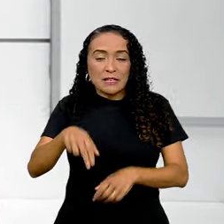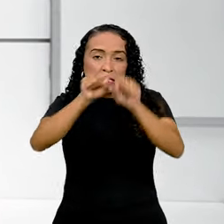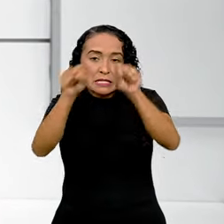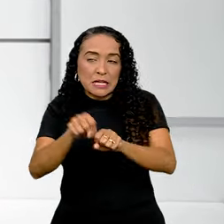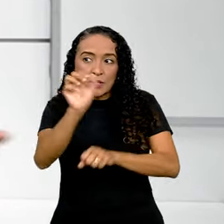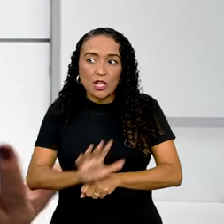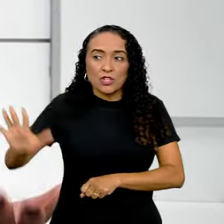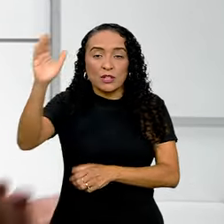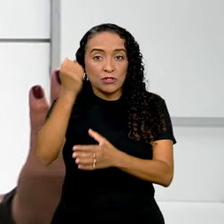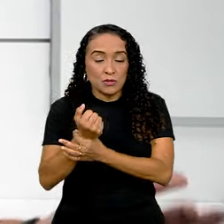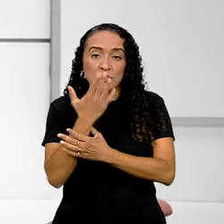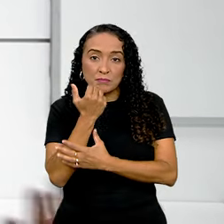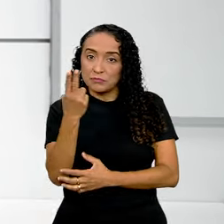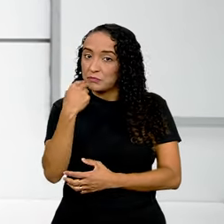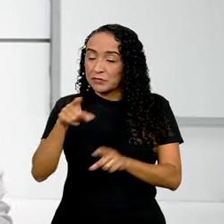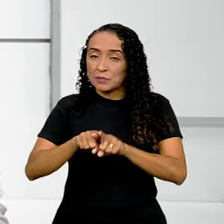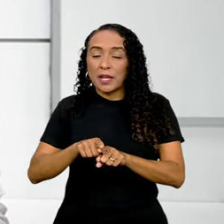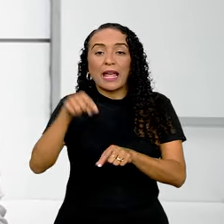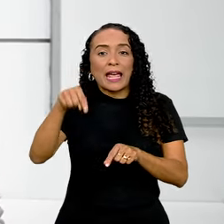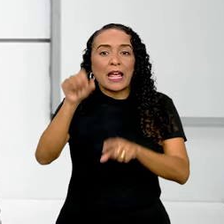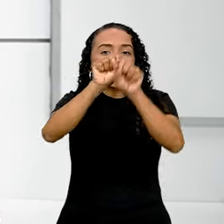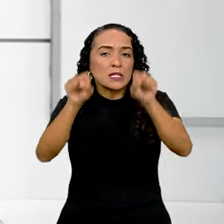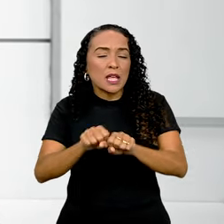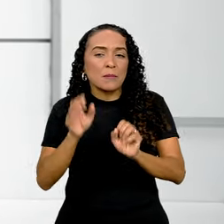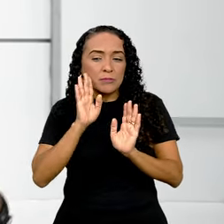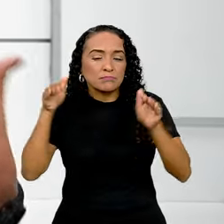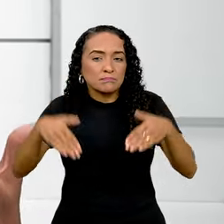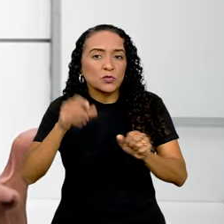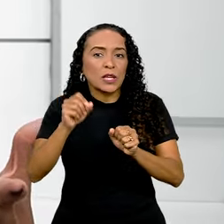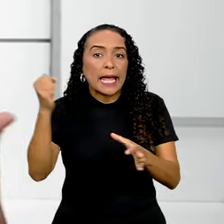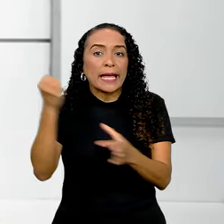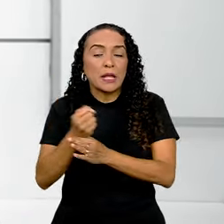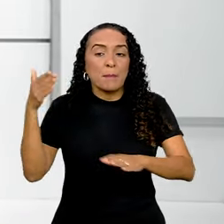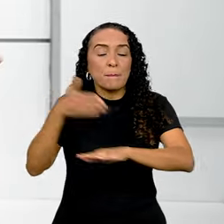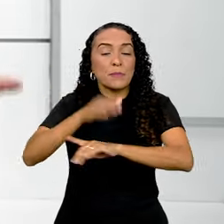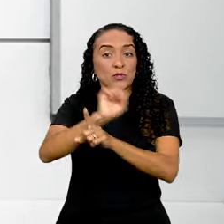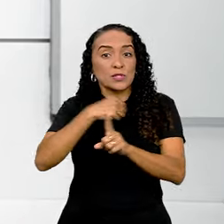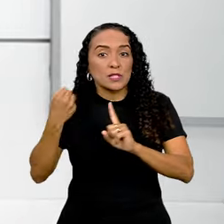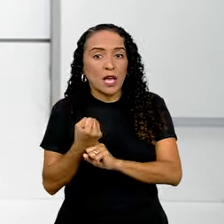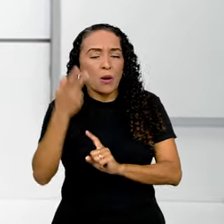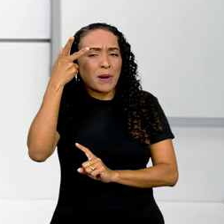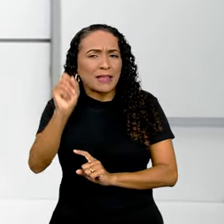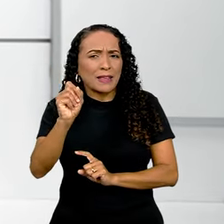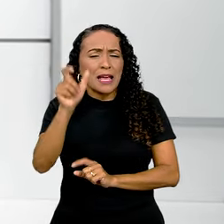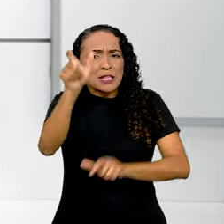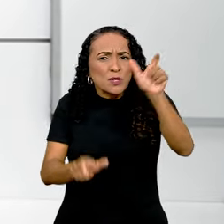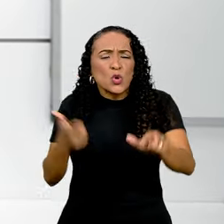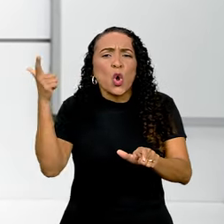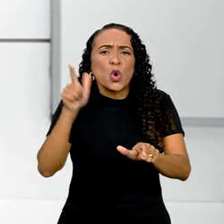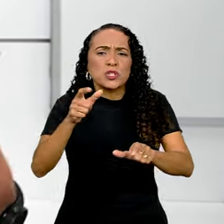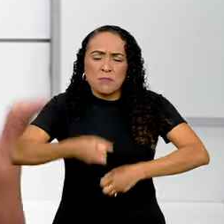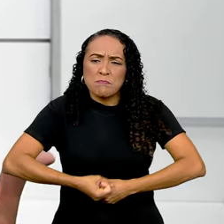Nacional de segurança alimentar e nutricional o cisan é um sistema que Visa primeiro garantir participação social para que as